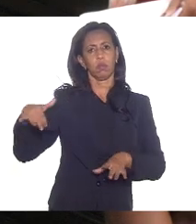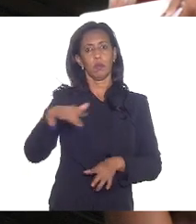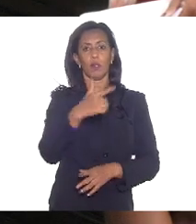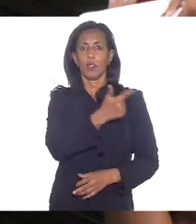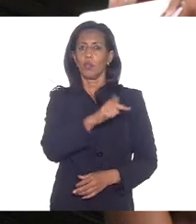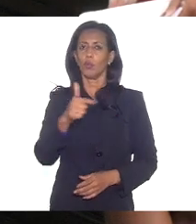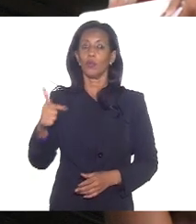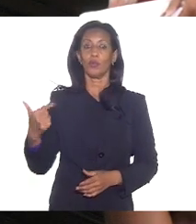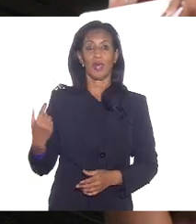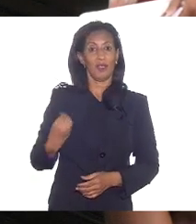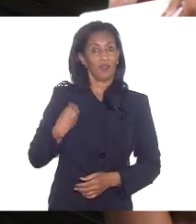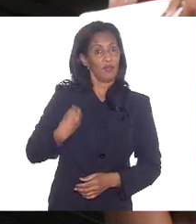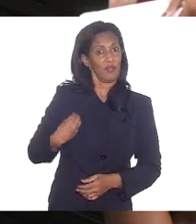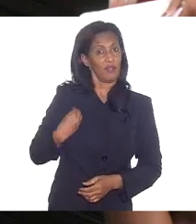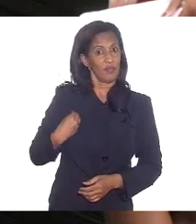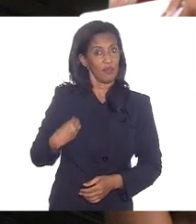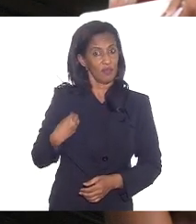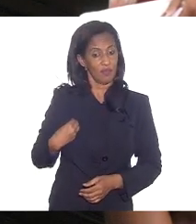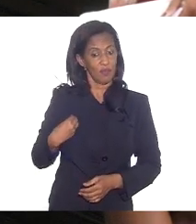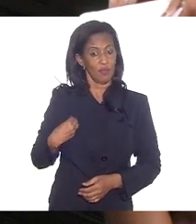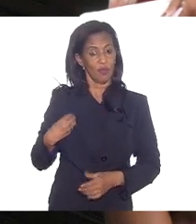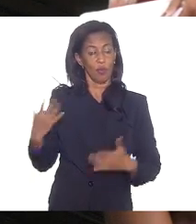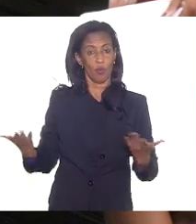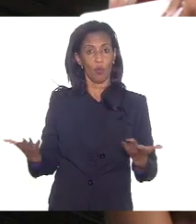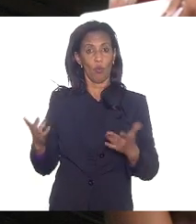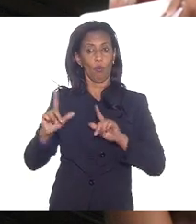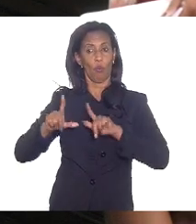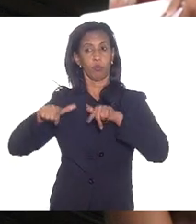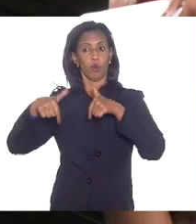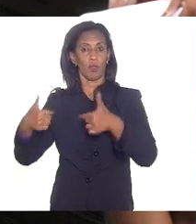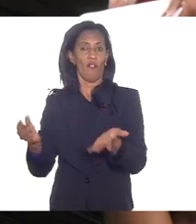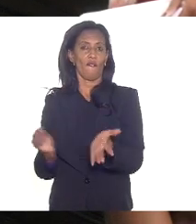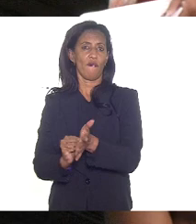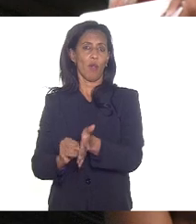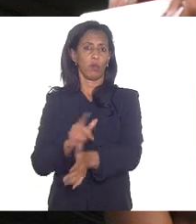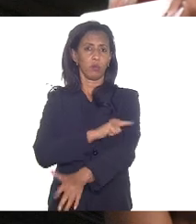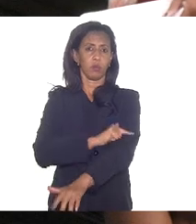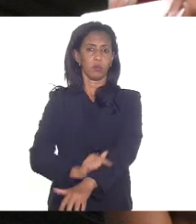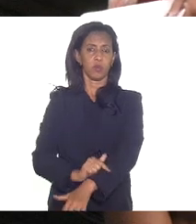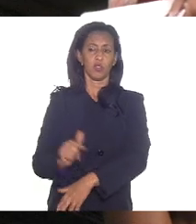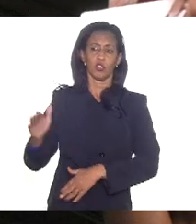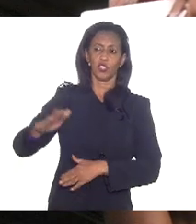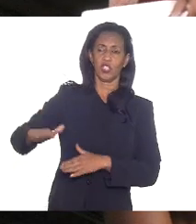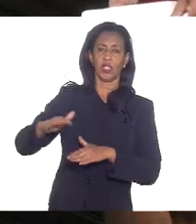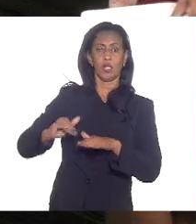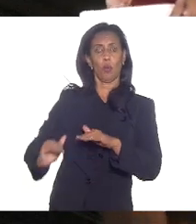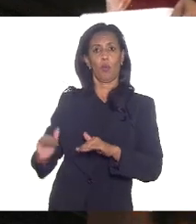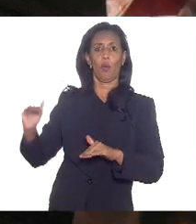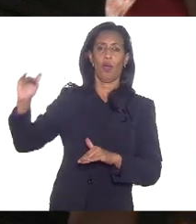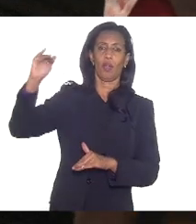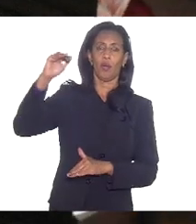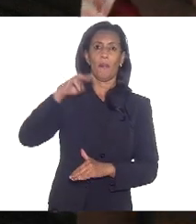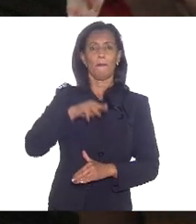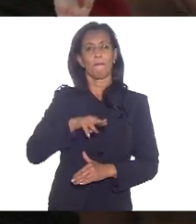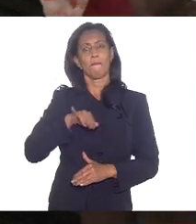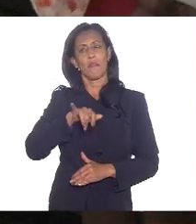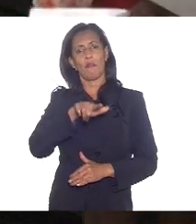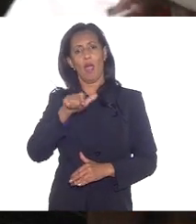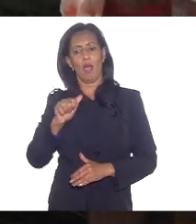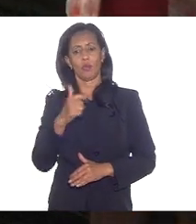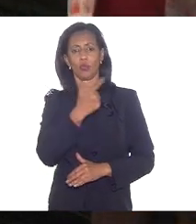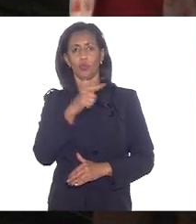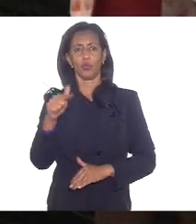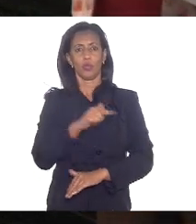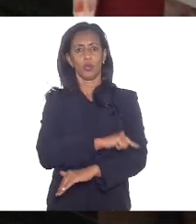tenha que conviver com atos mal educados de crianças ou adultos mimados ou mal educados